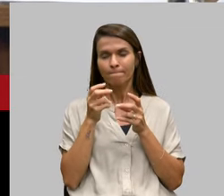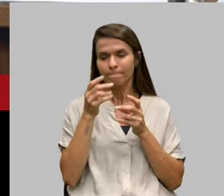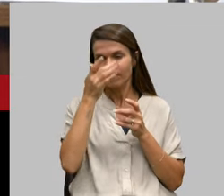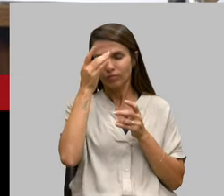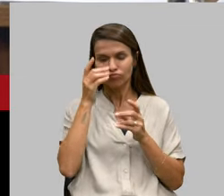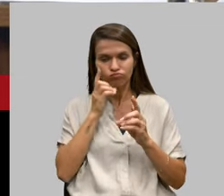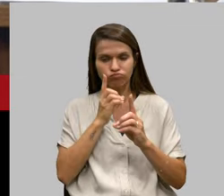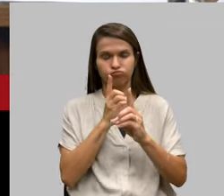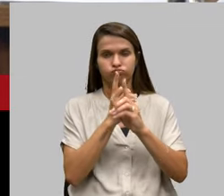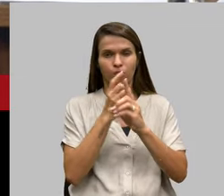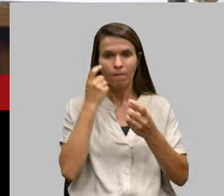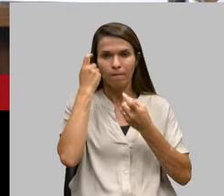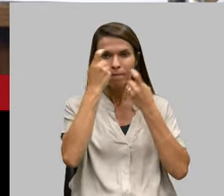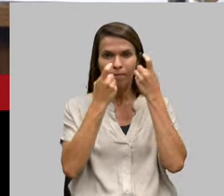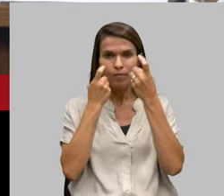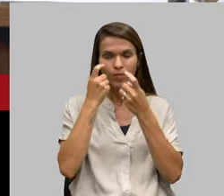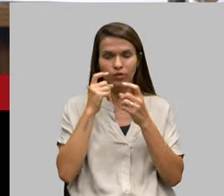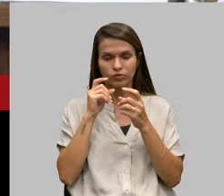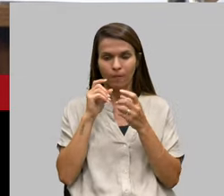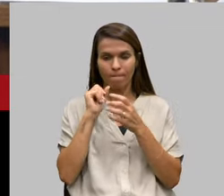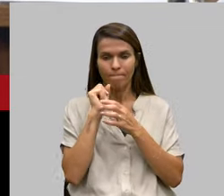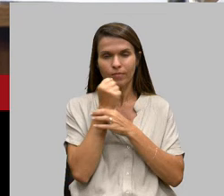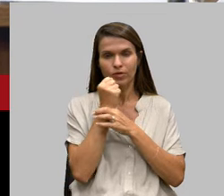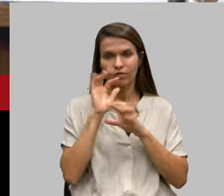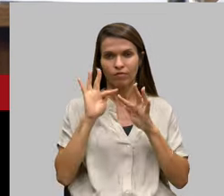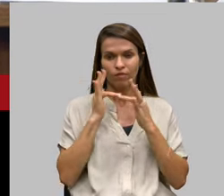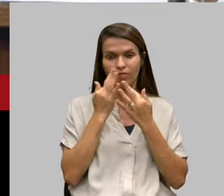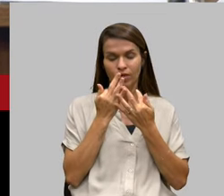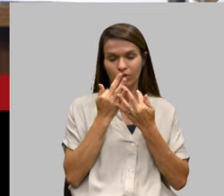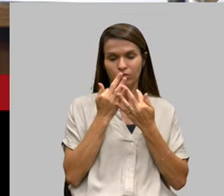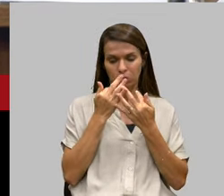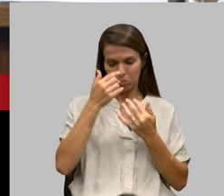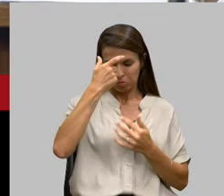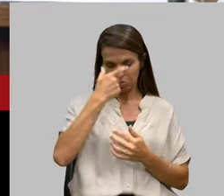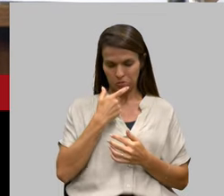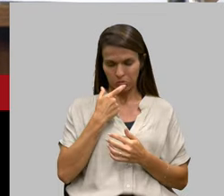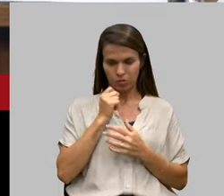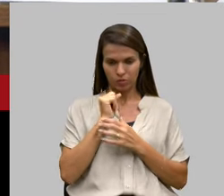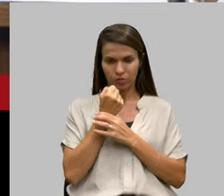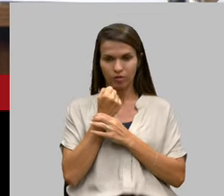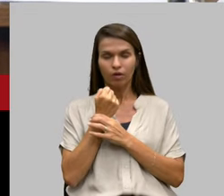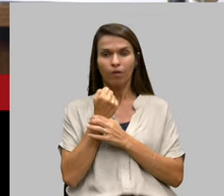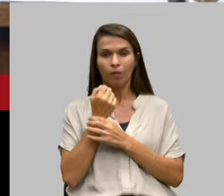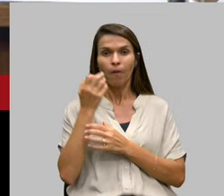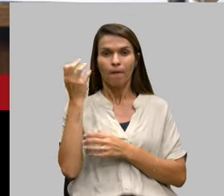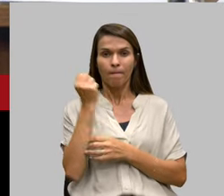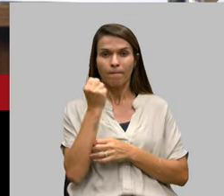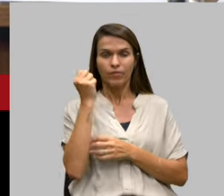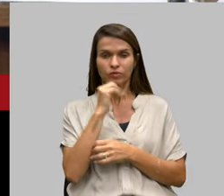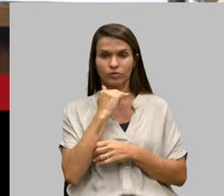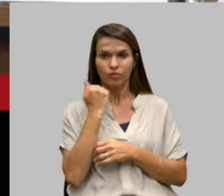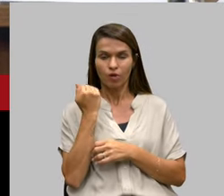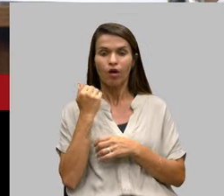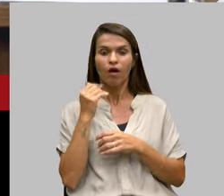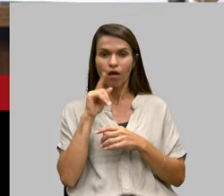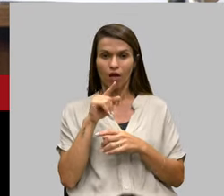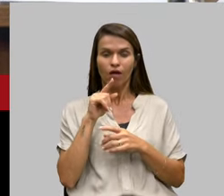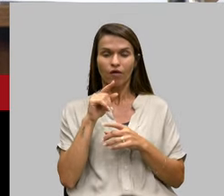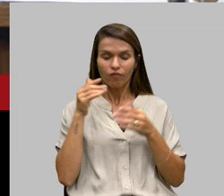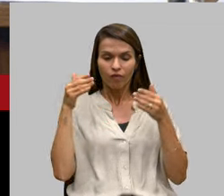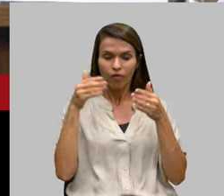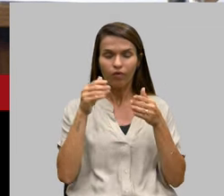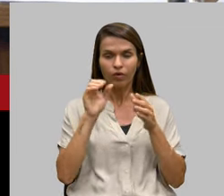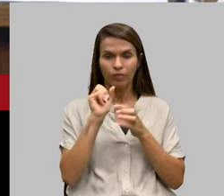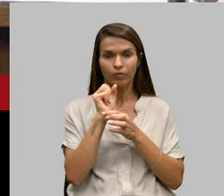preocupam-se mais em proteger a família do que a si próprio e a pensão por morte é uma Medida de proteção à família essa pensão